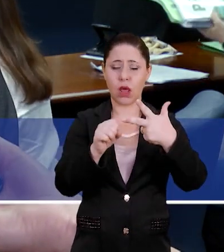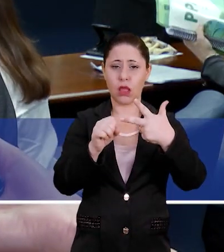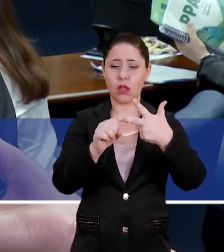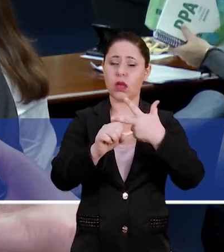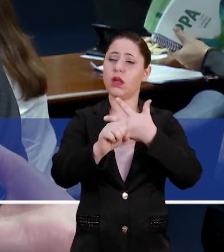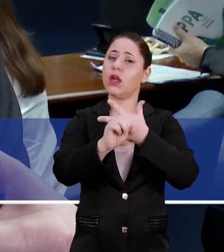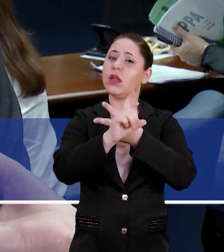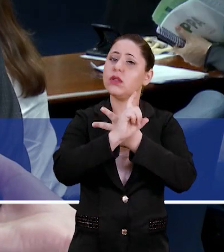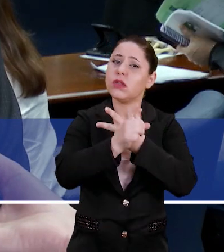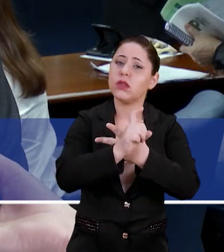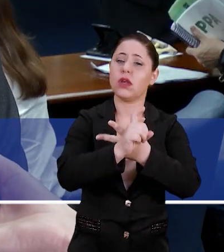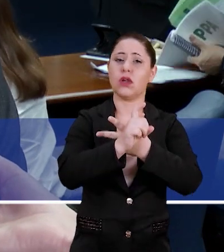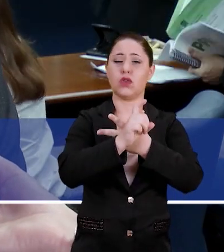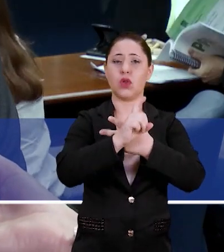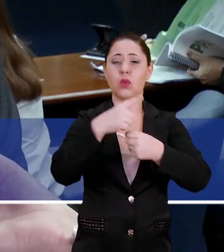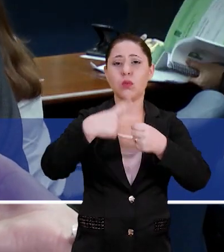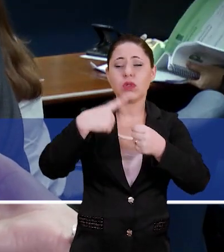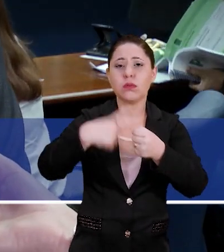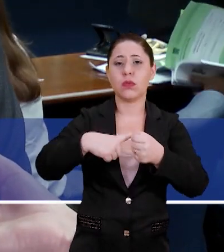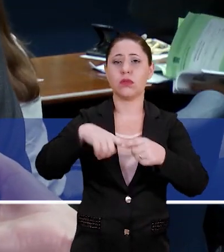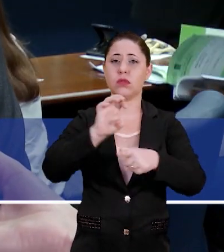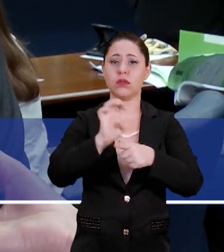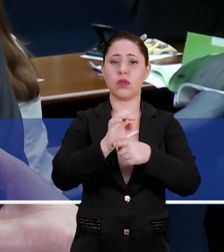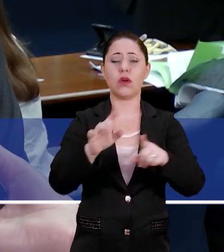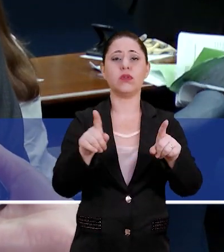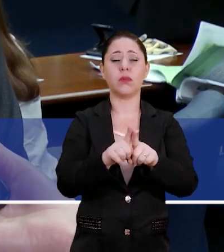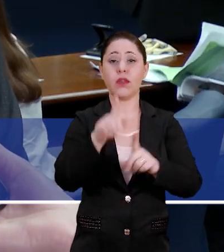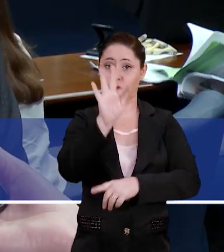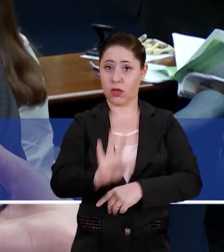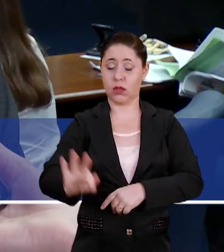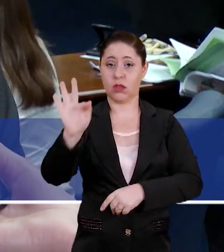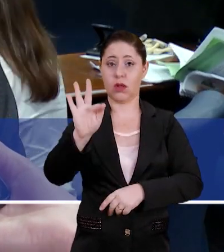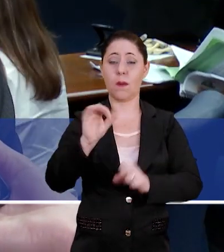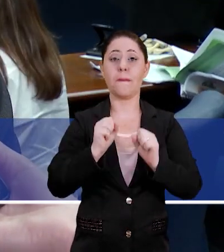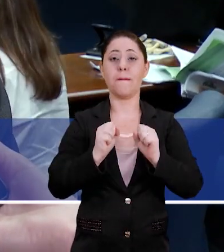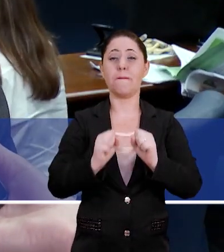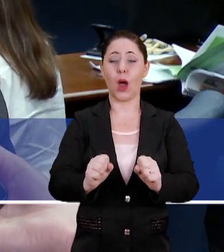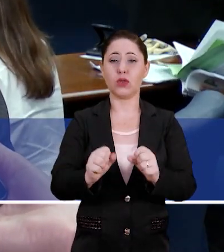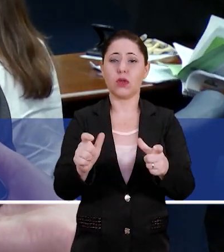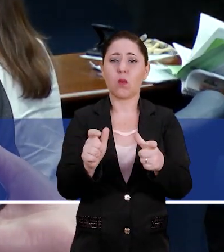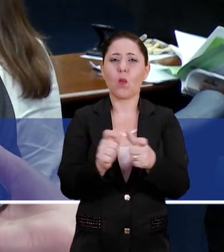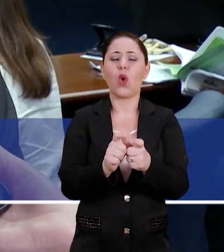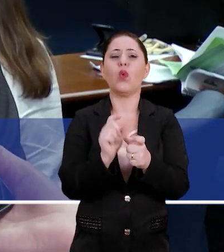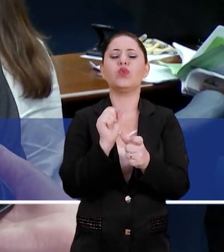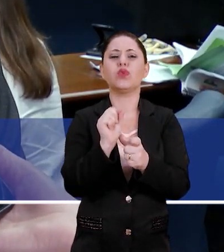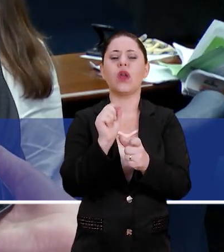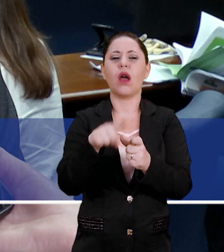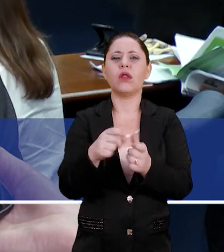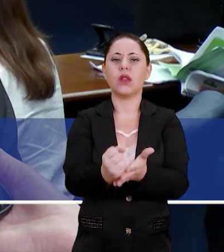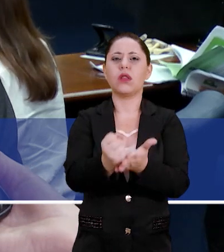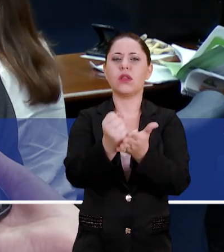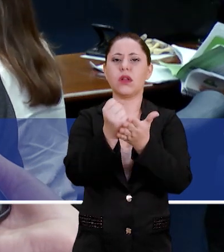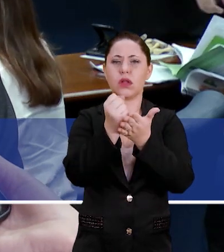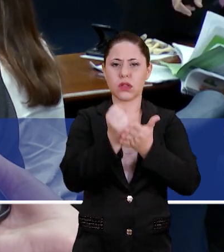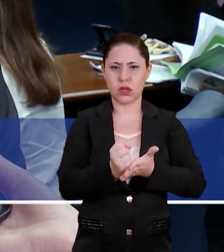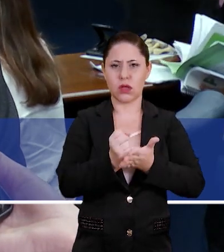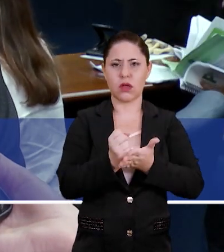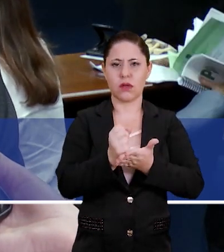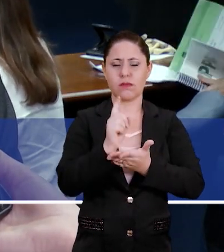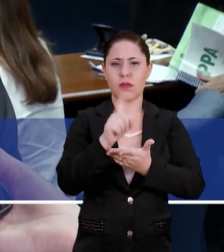esferas do Poder Executivo, municipal, estadual e federal possam minimamente